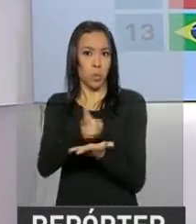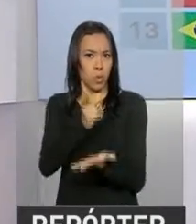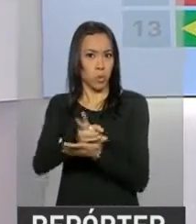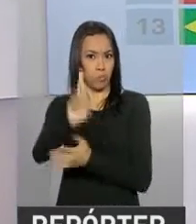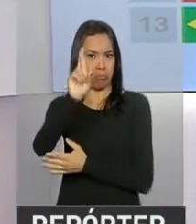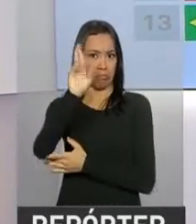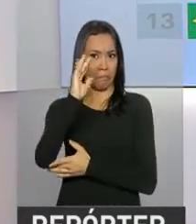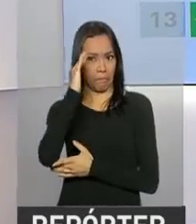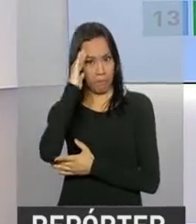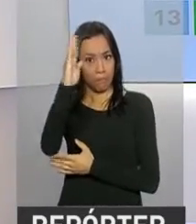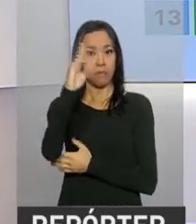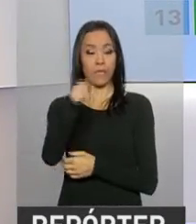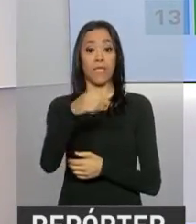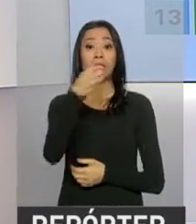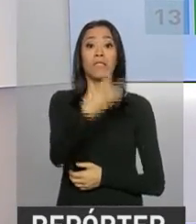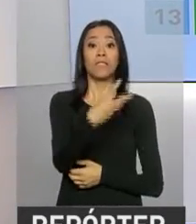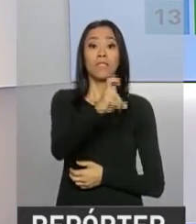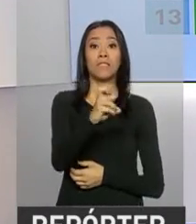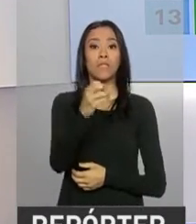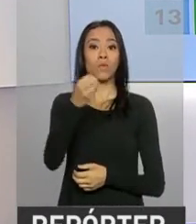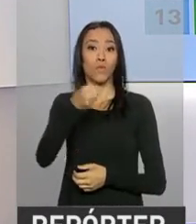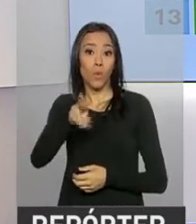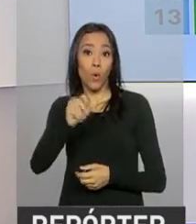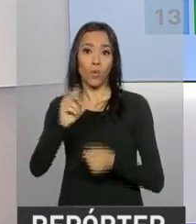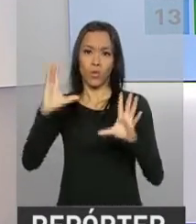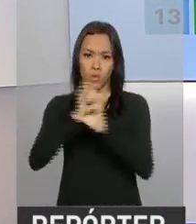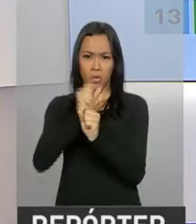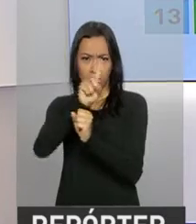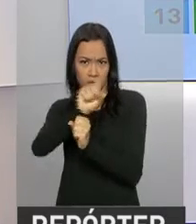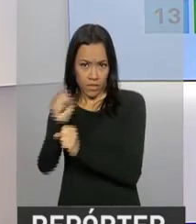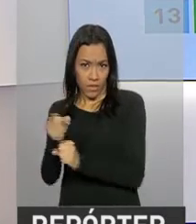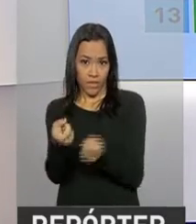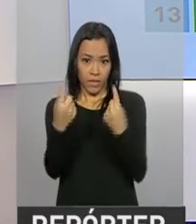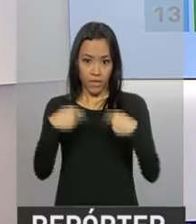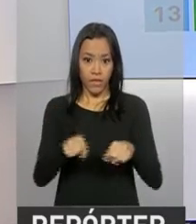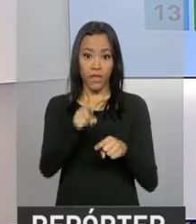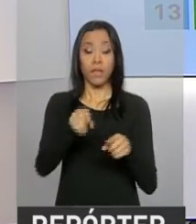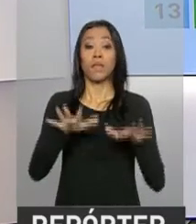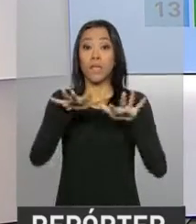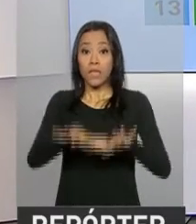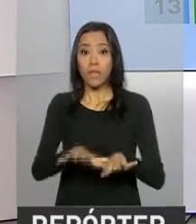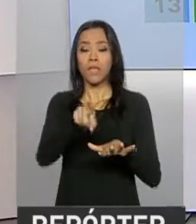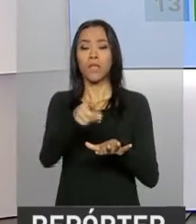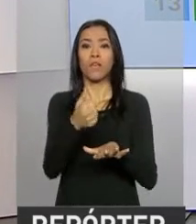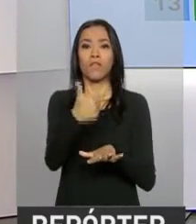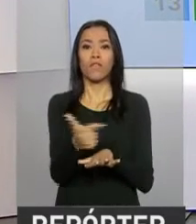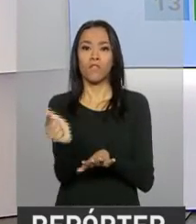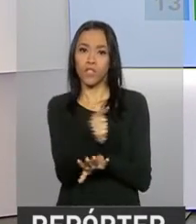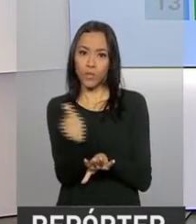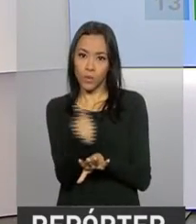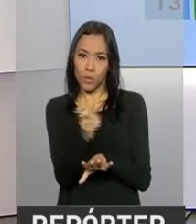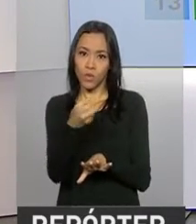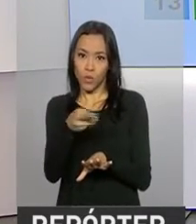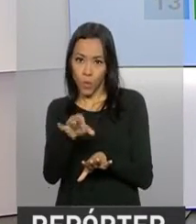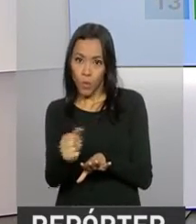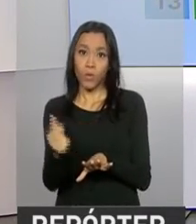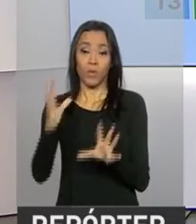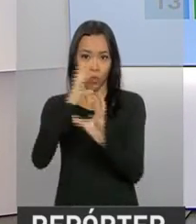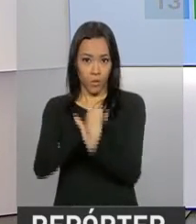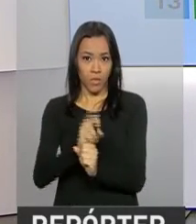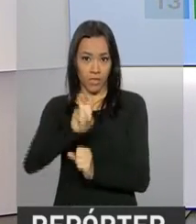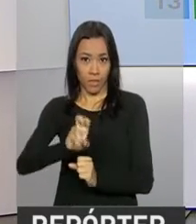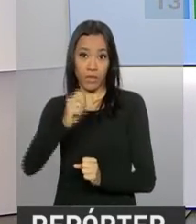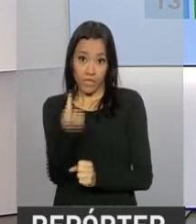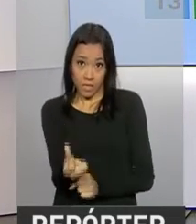liderando 35 medalhas de ouro 100 no total a grã bretanha tem 22 22 medalhas de ouro 56 no total